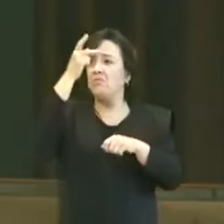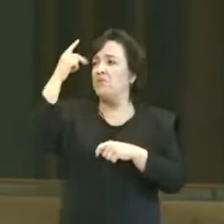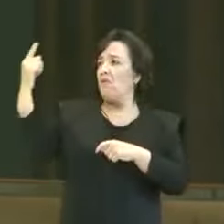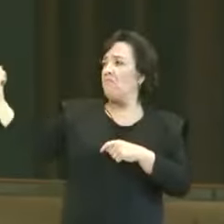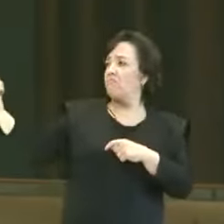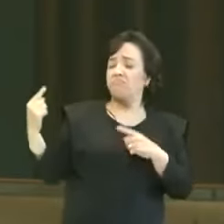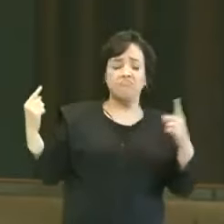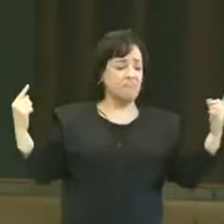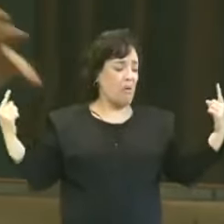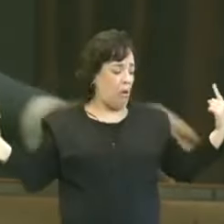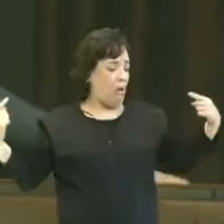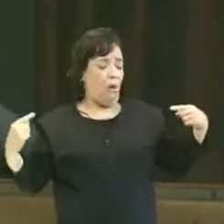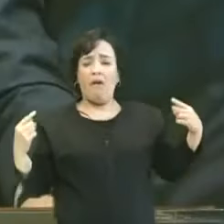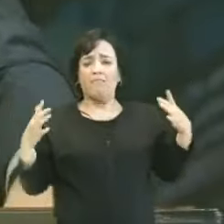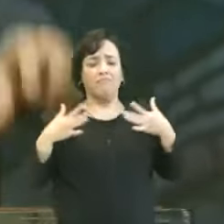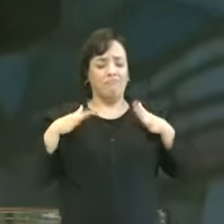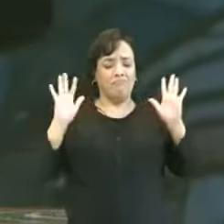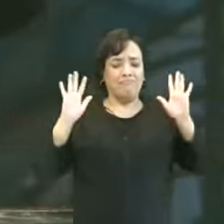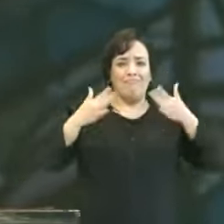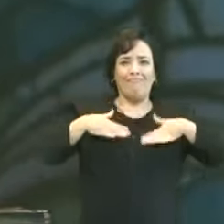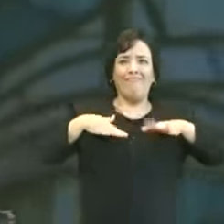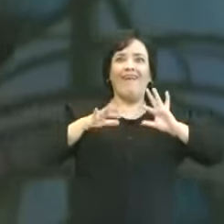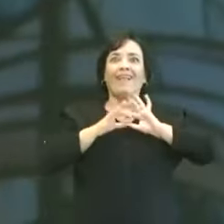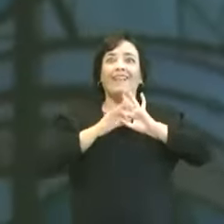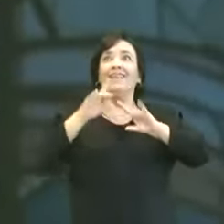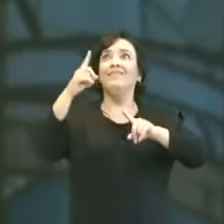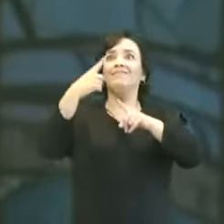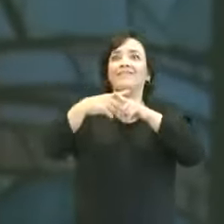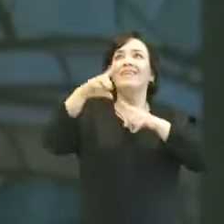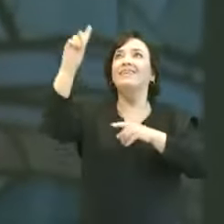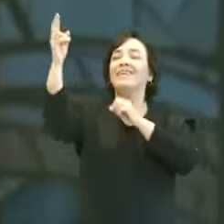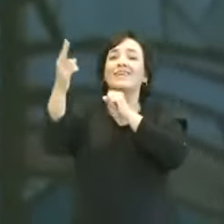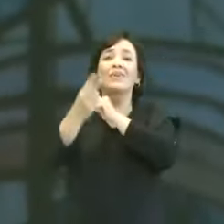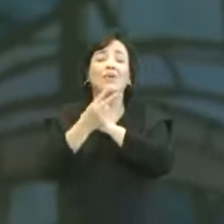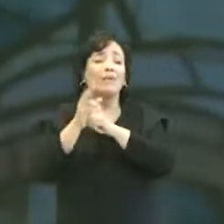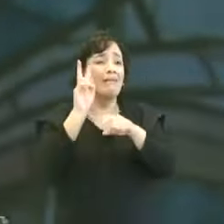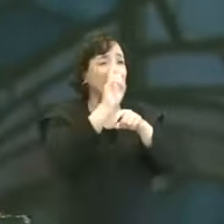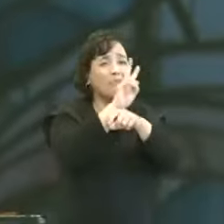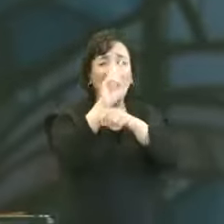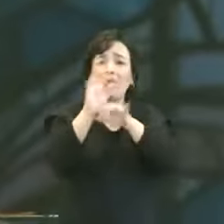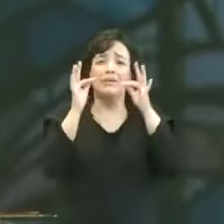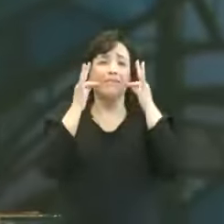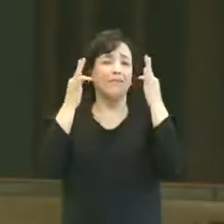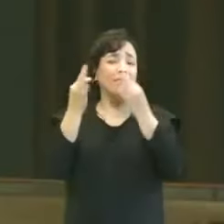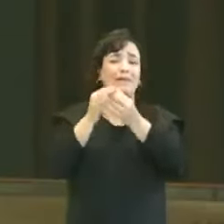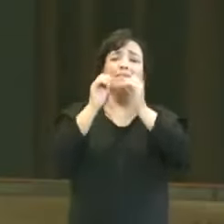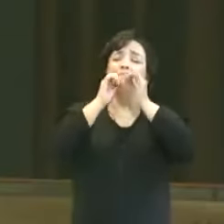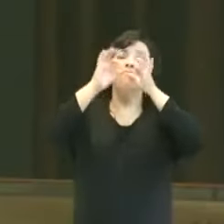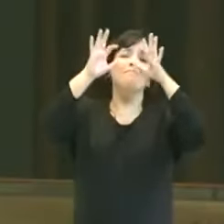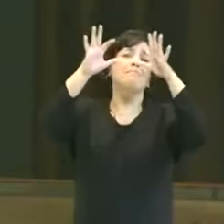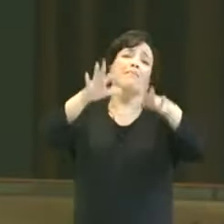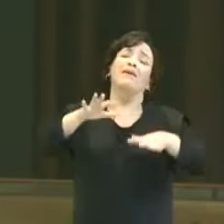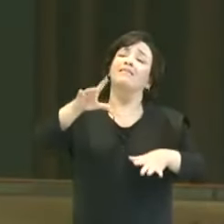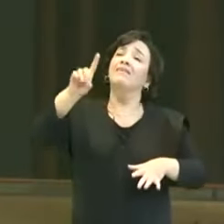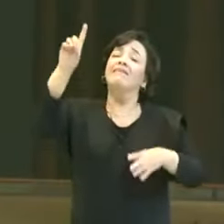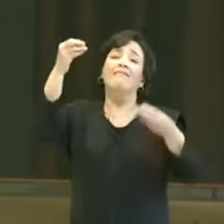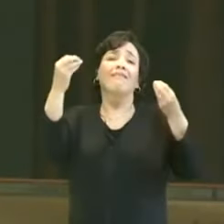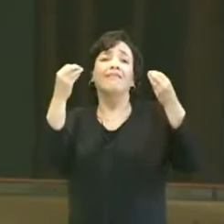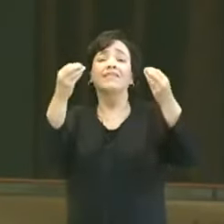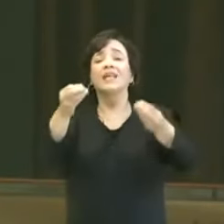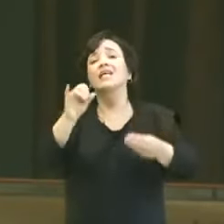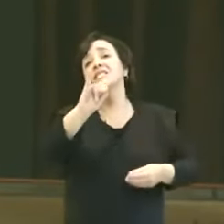peste perniciosa não os atingirá, o Senhor guardará as suas casas. São tantas bênçãos reservadas para aqueles que